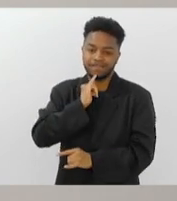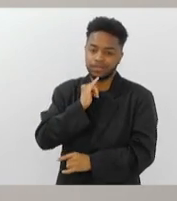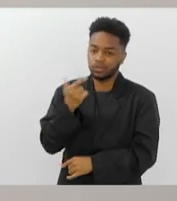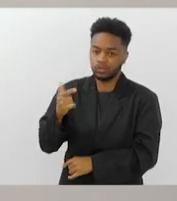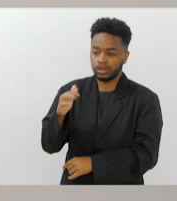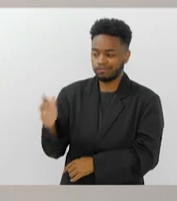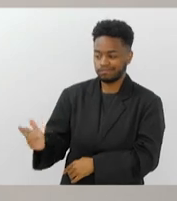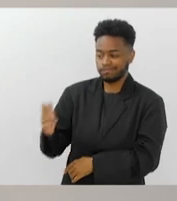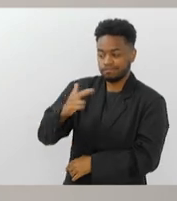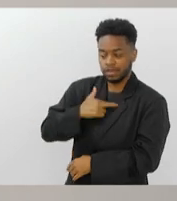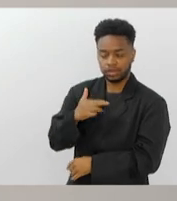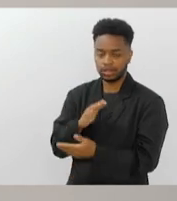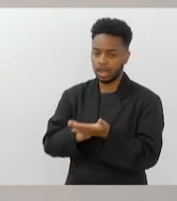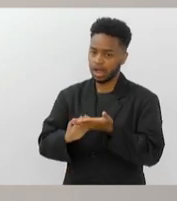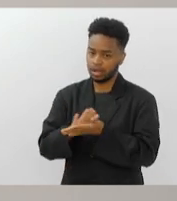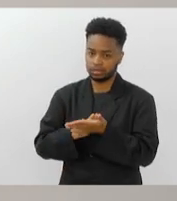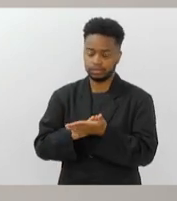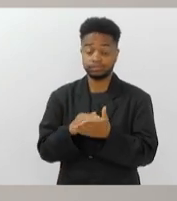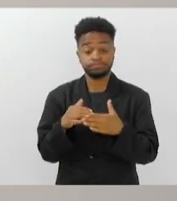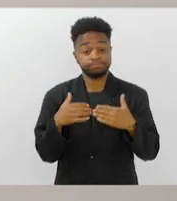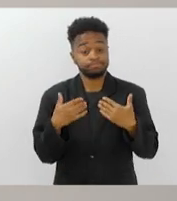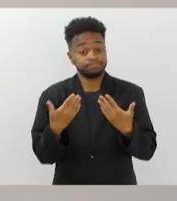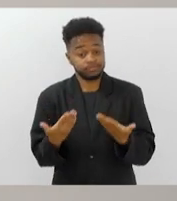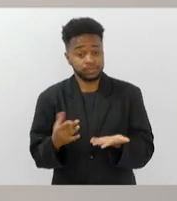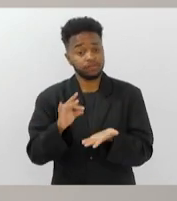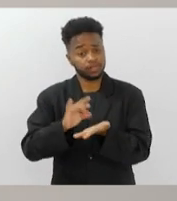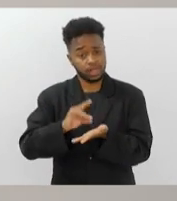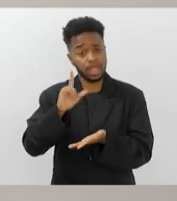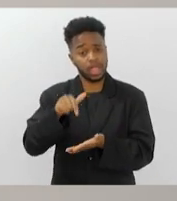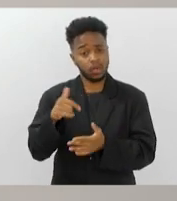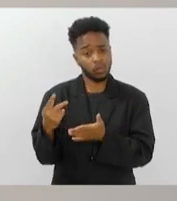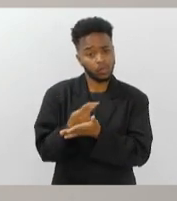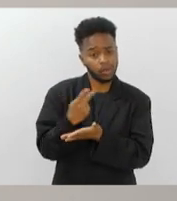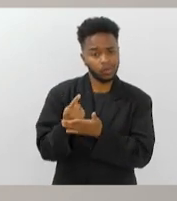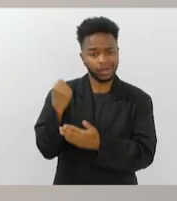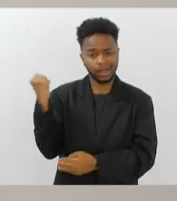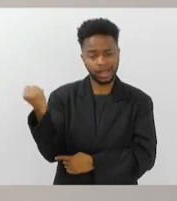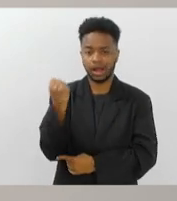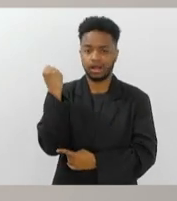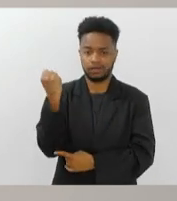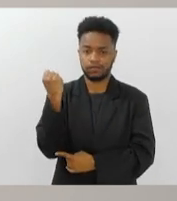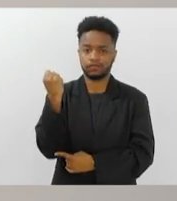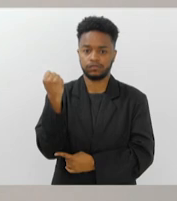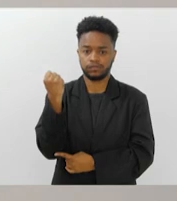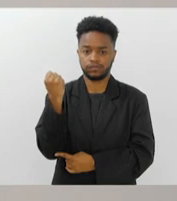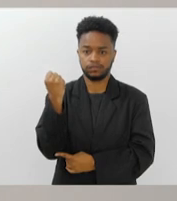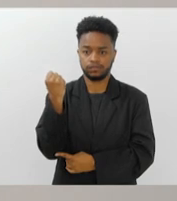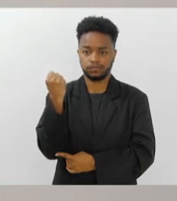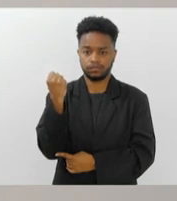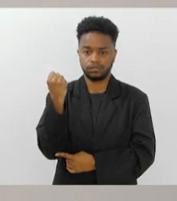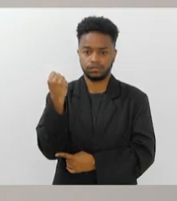e de fato aquilo foi um Foi um erro gravíssimo da da da responsável pela agenda da